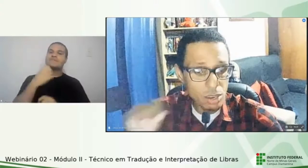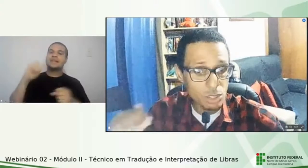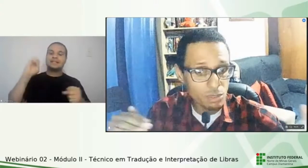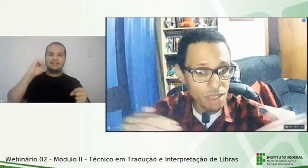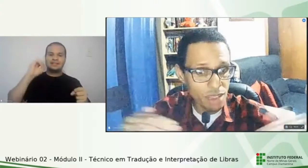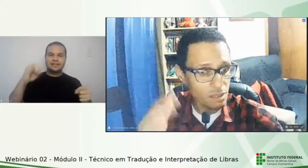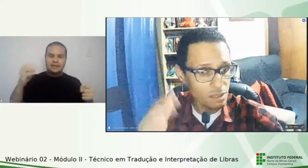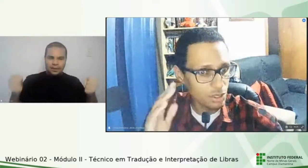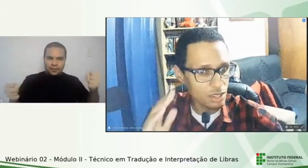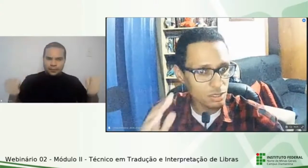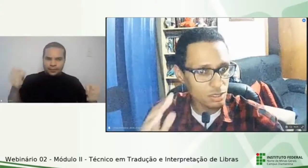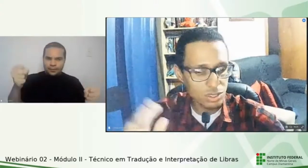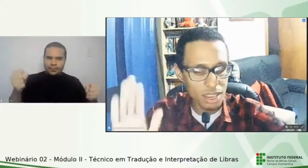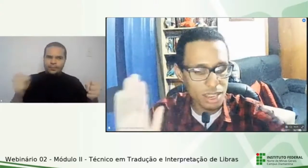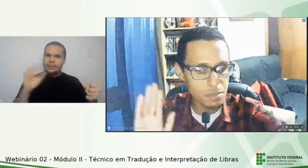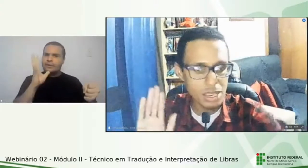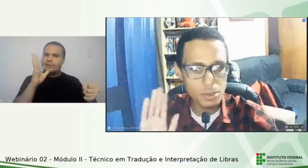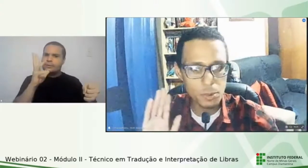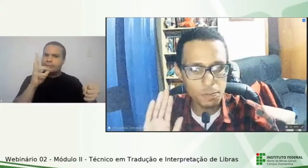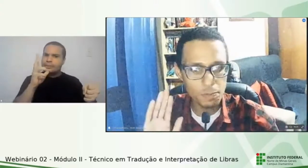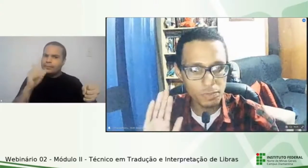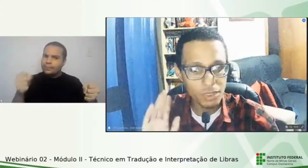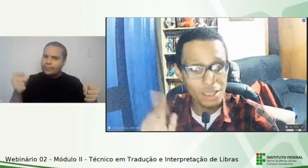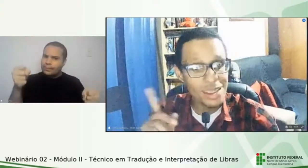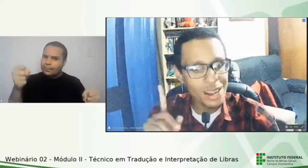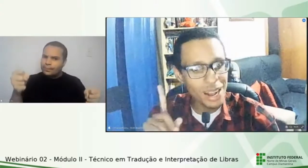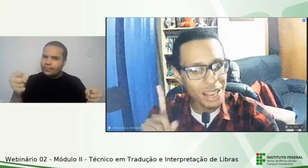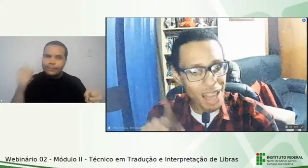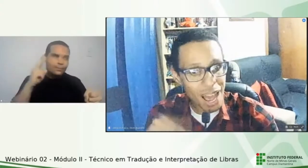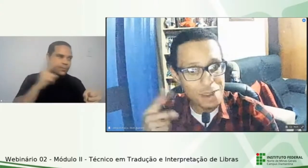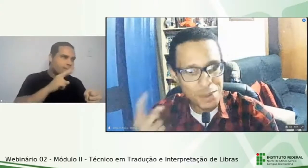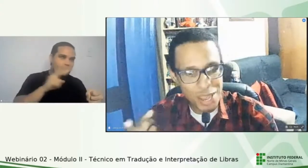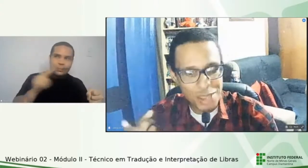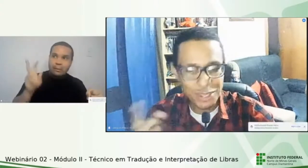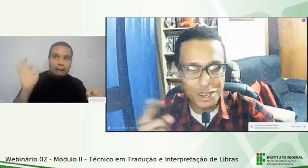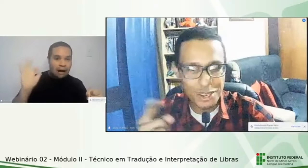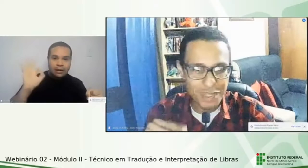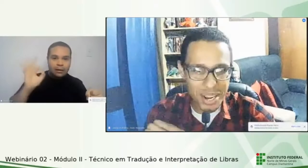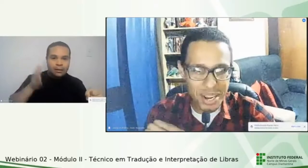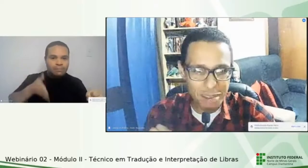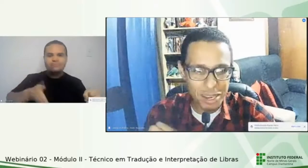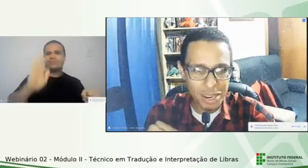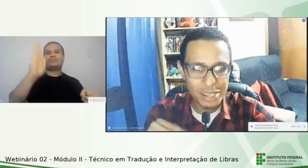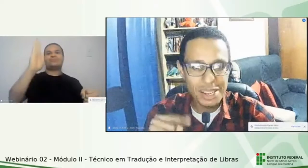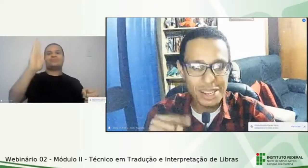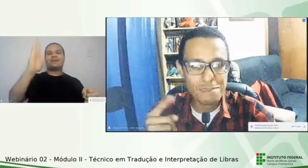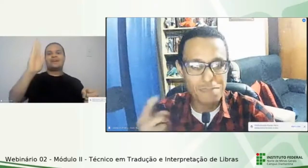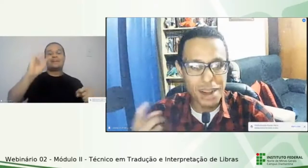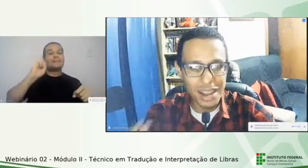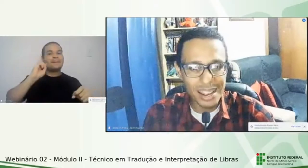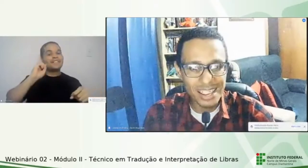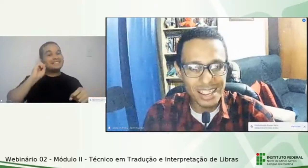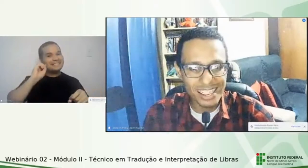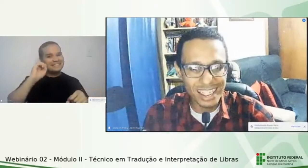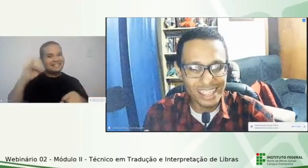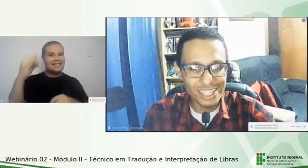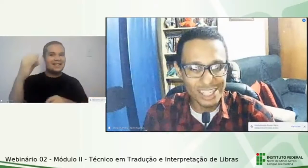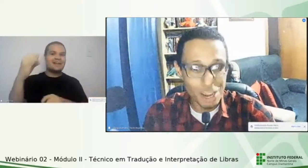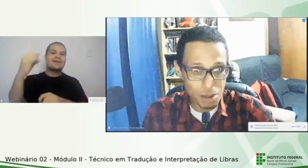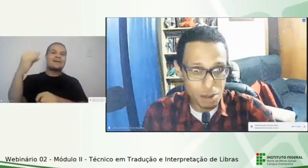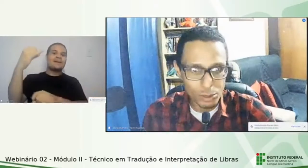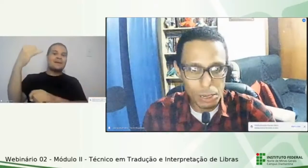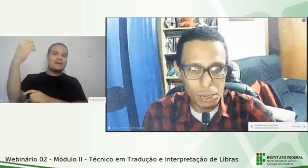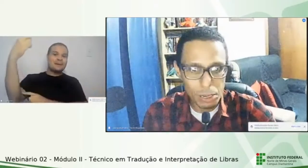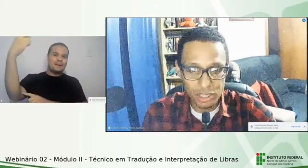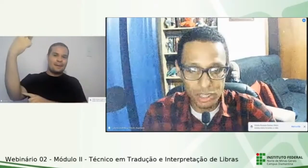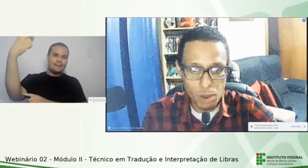devagarinho e não tiver, você segue caminho. Claro que se não tiver câmera, para aí te dar